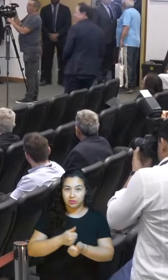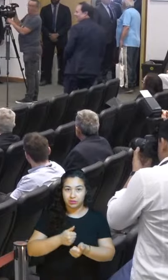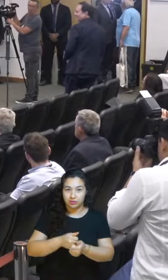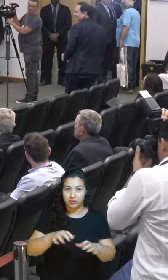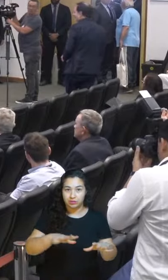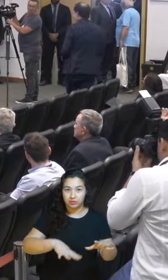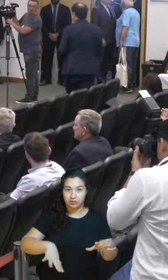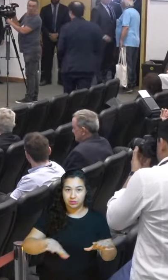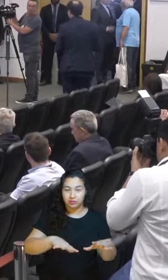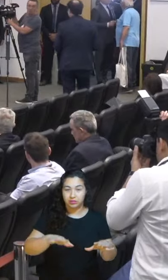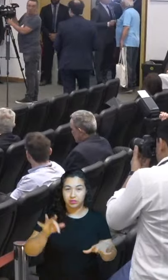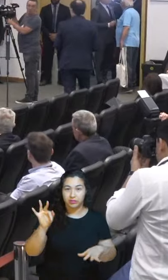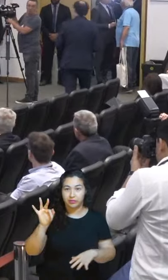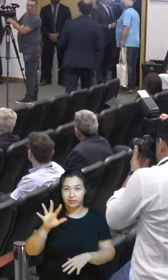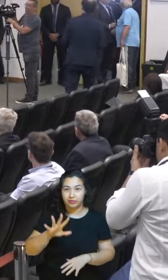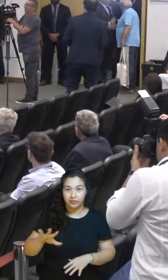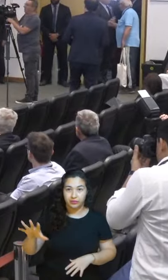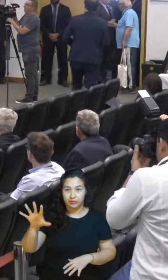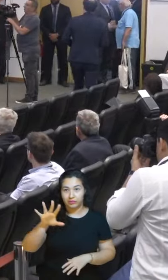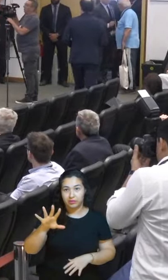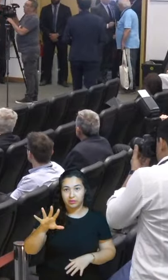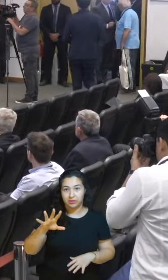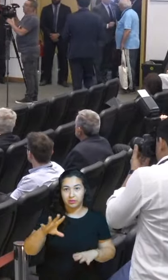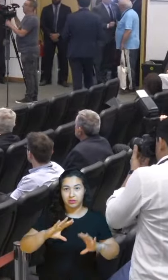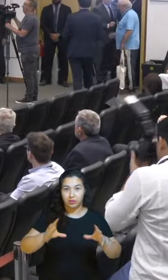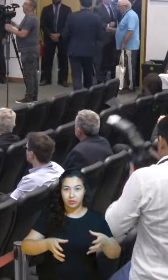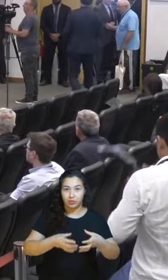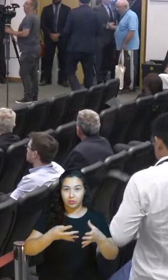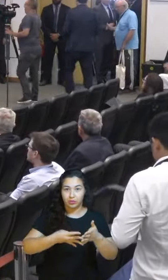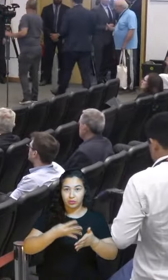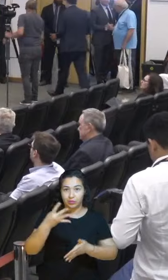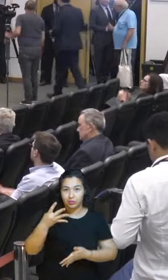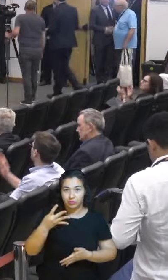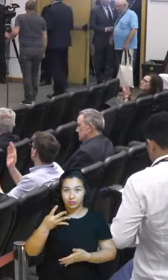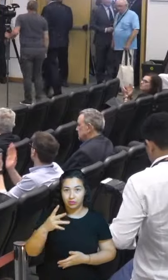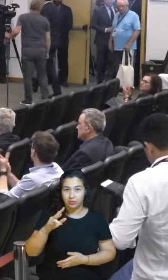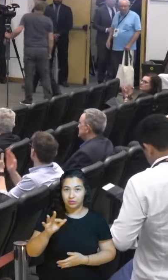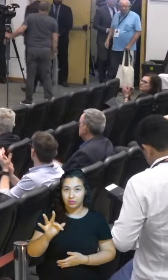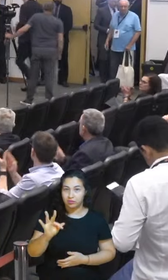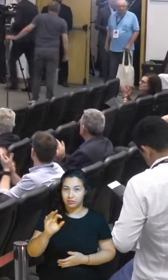Federal da Quarta Região Fernando quadros da Silva